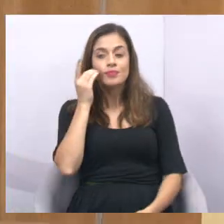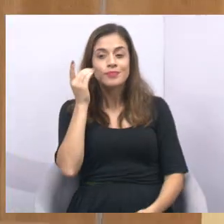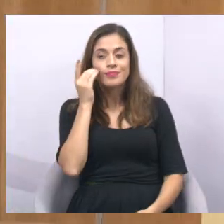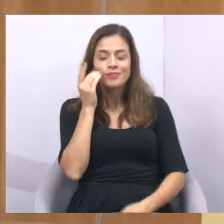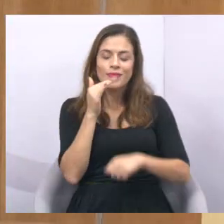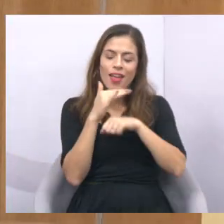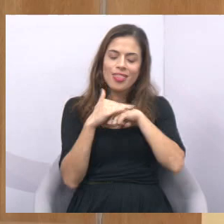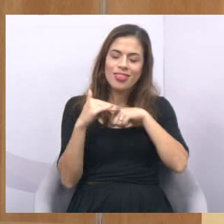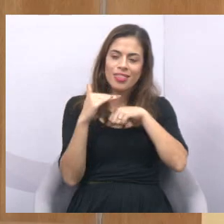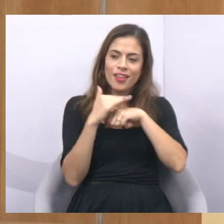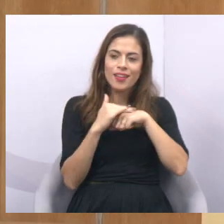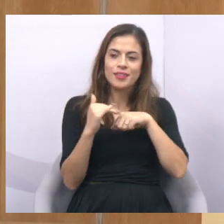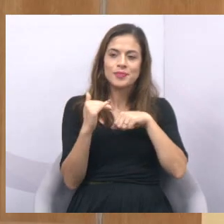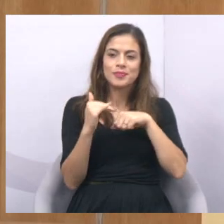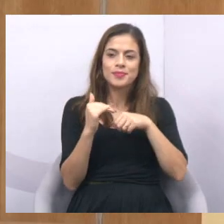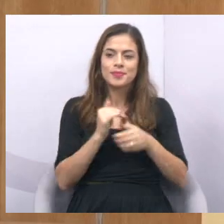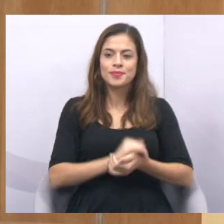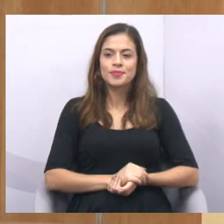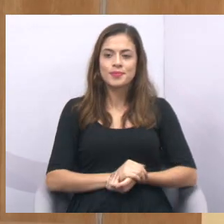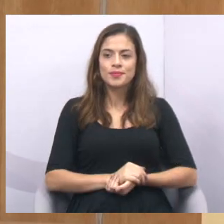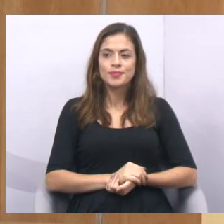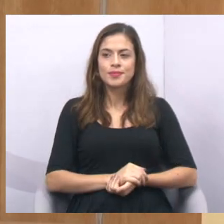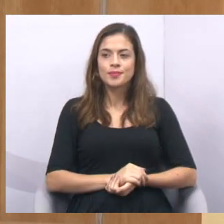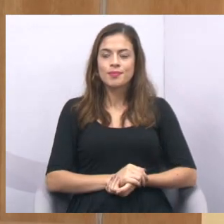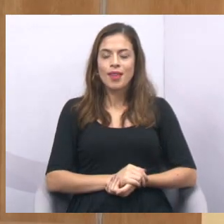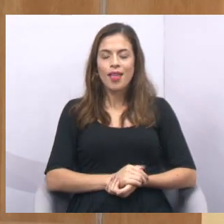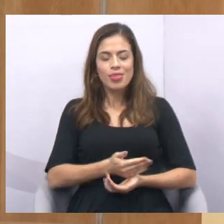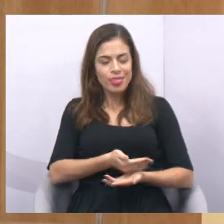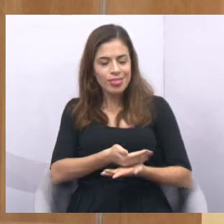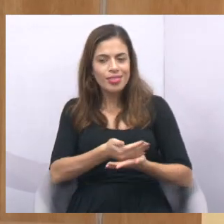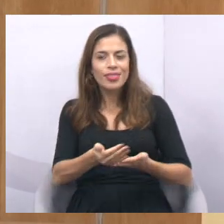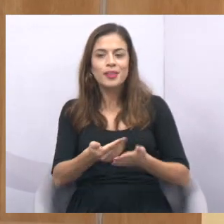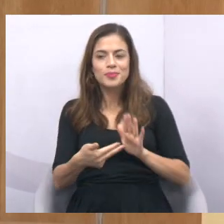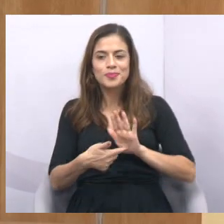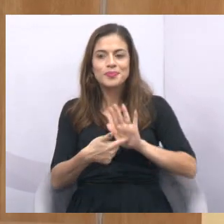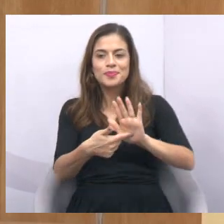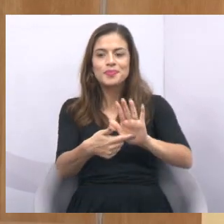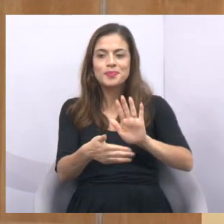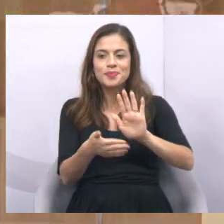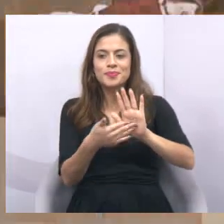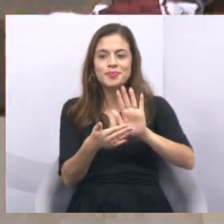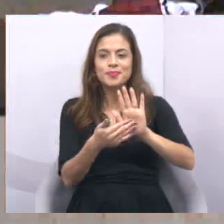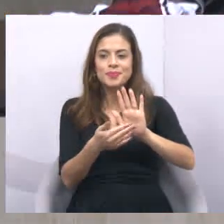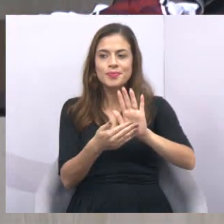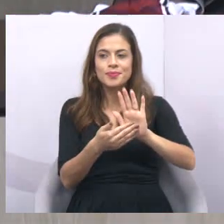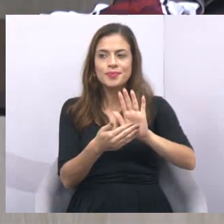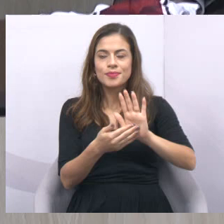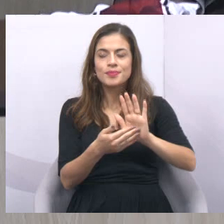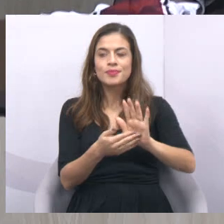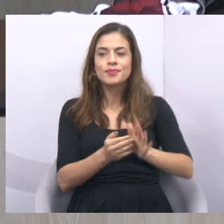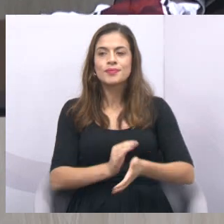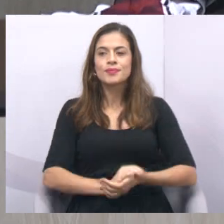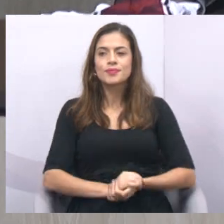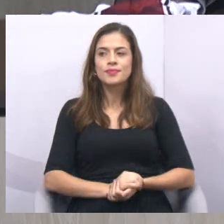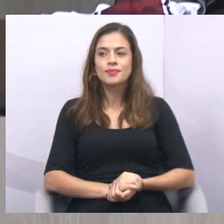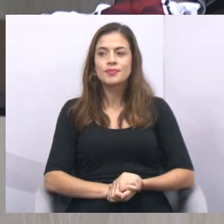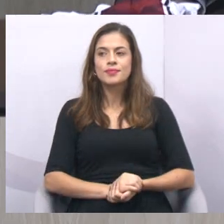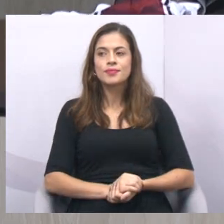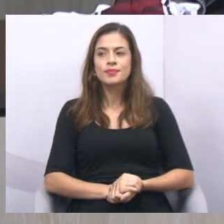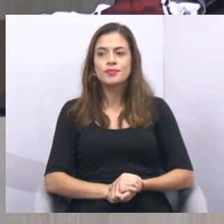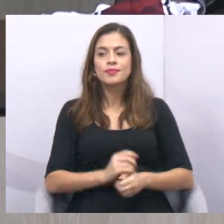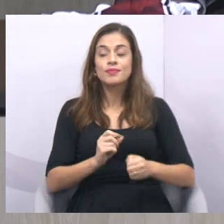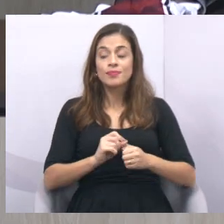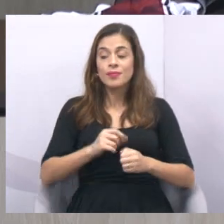muito carinhosa, por ter essa iniciativa de apresentar essa propositura e de fazer com que